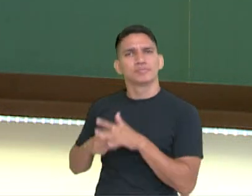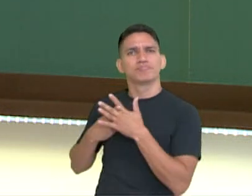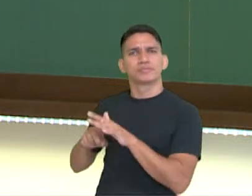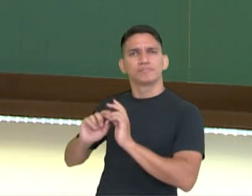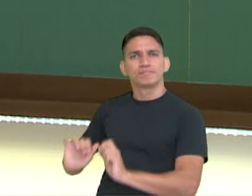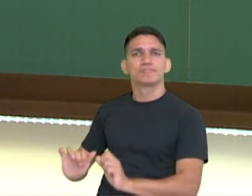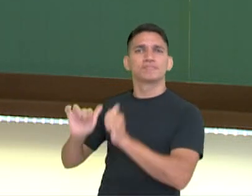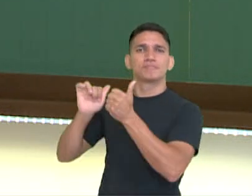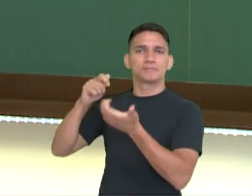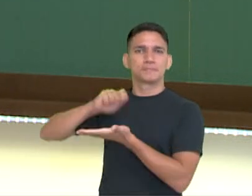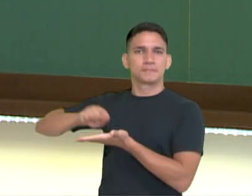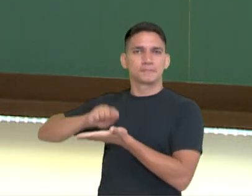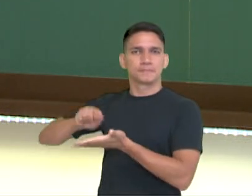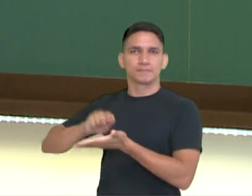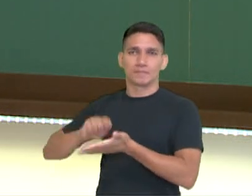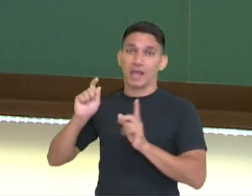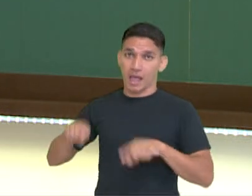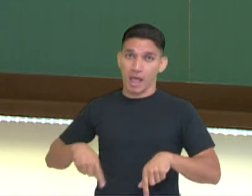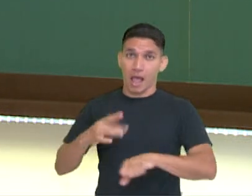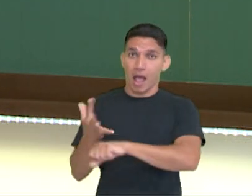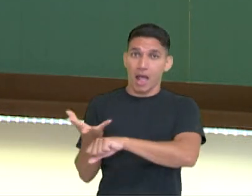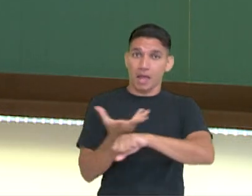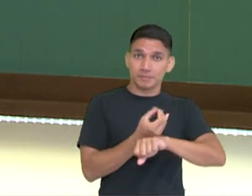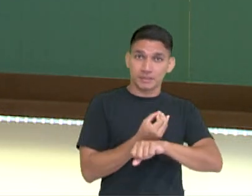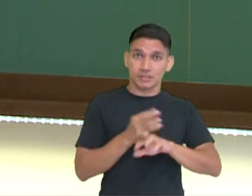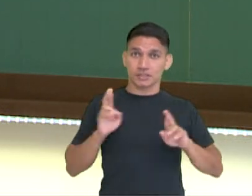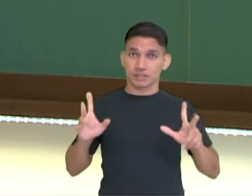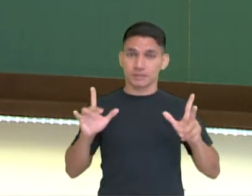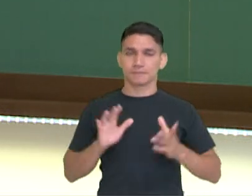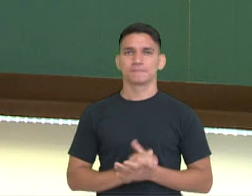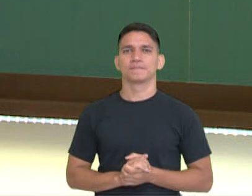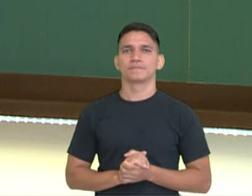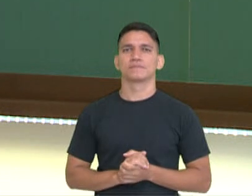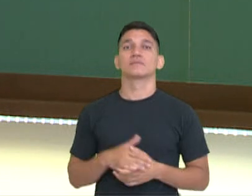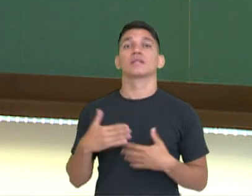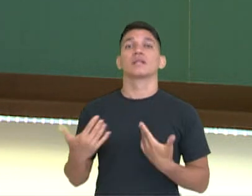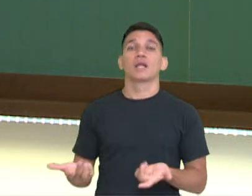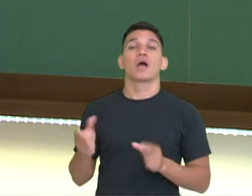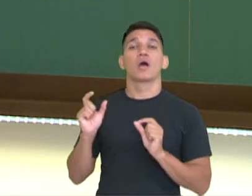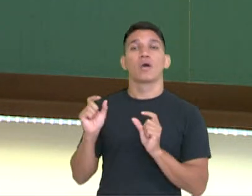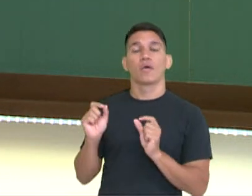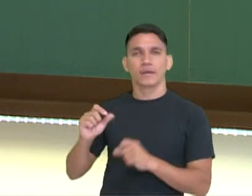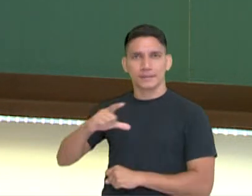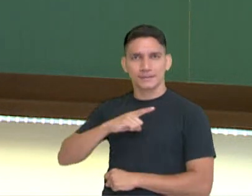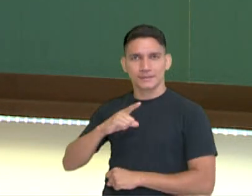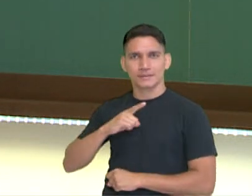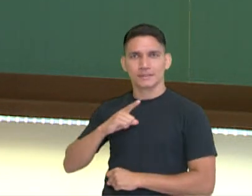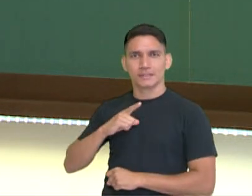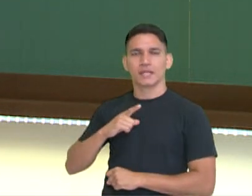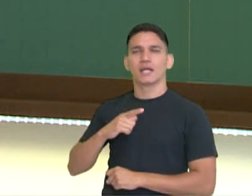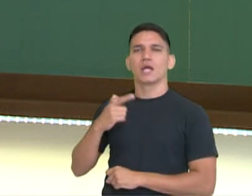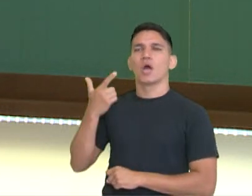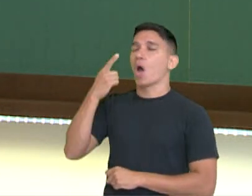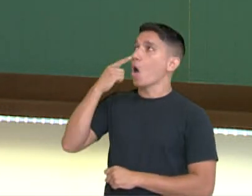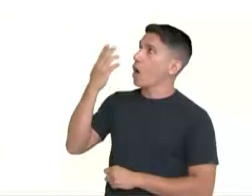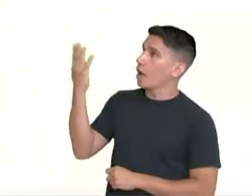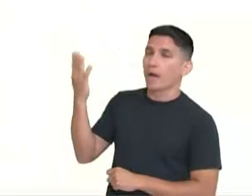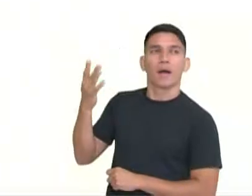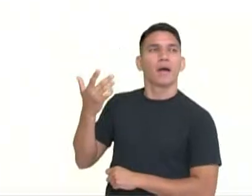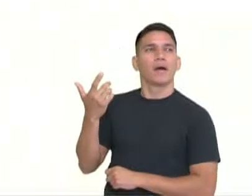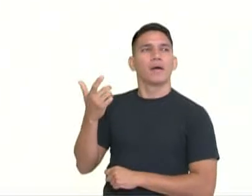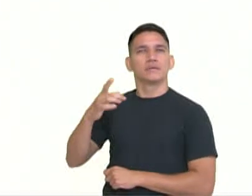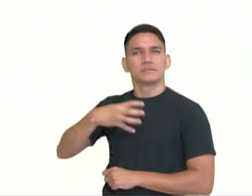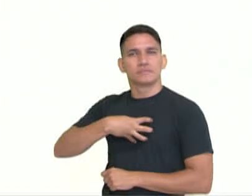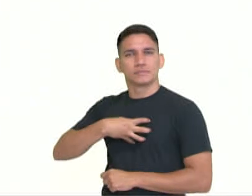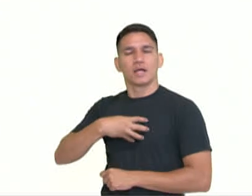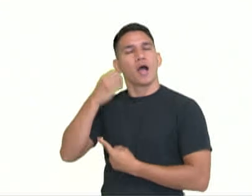a escrita, tá? São duas habilidades diferentes. Então, aqui, além do prazer, viajar é